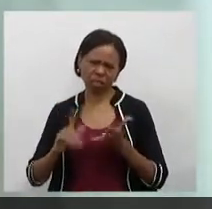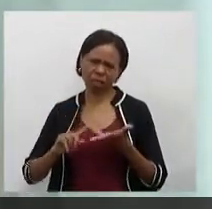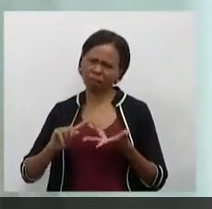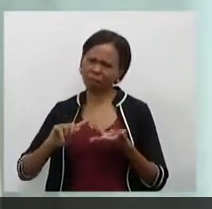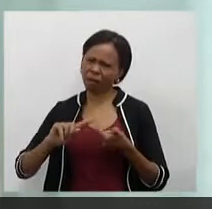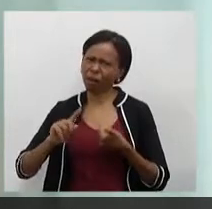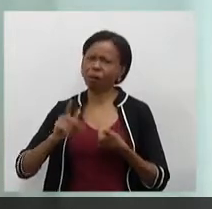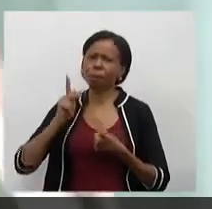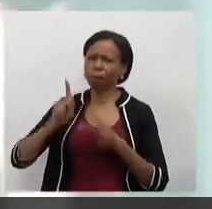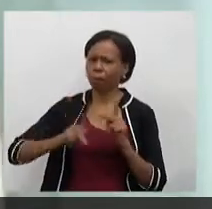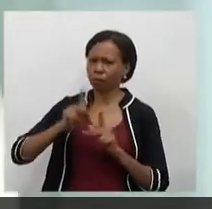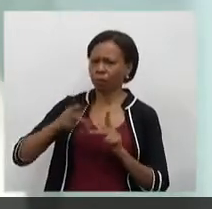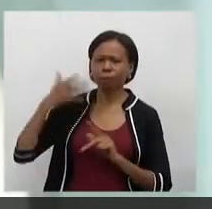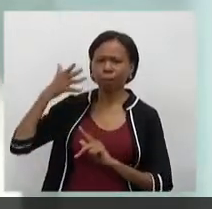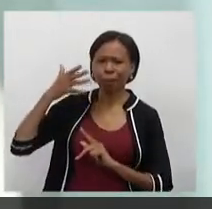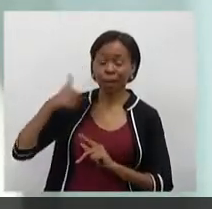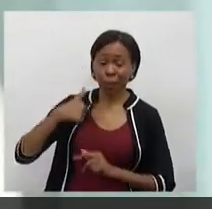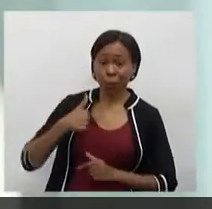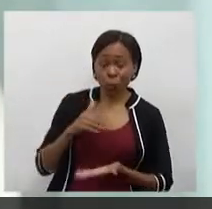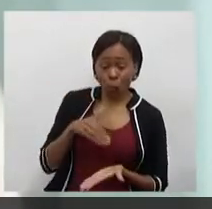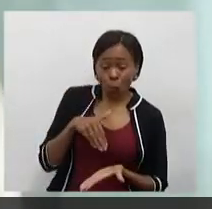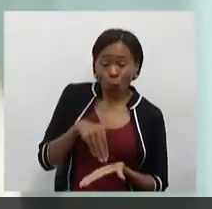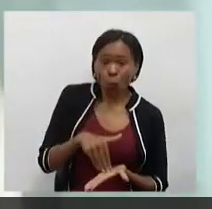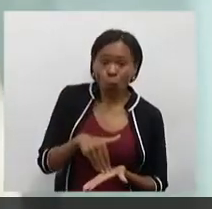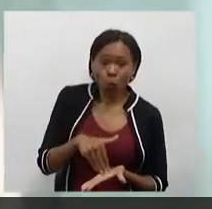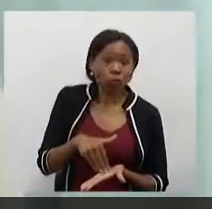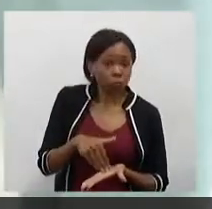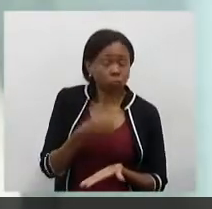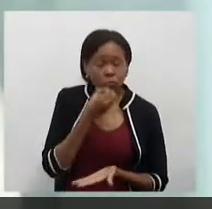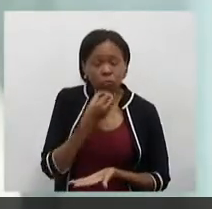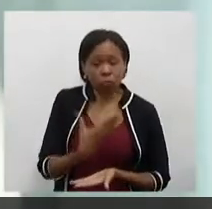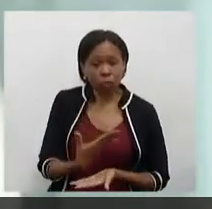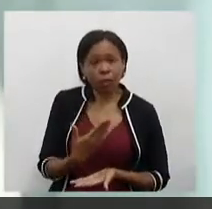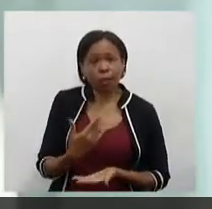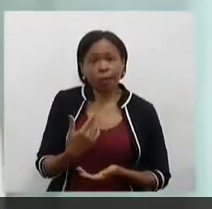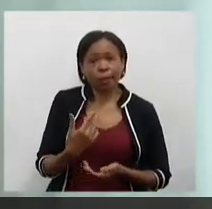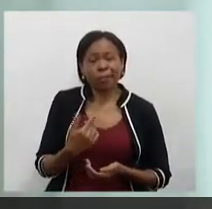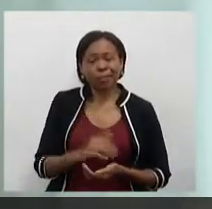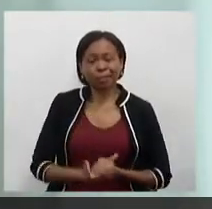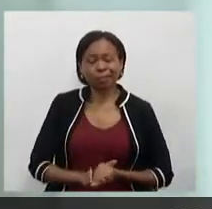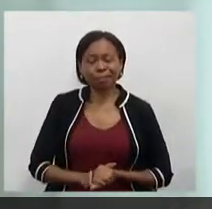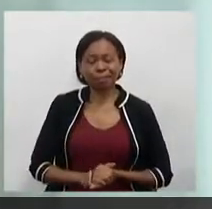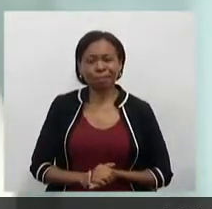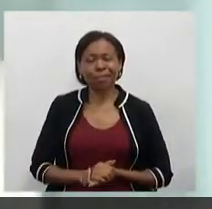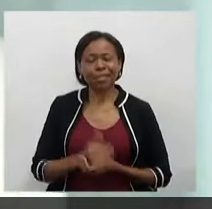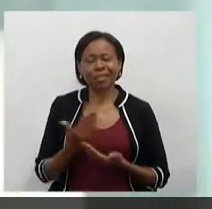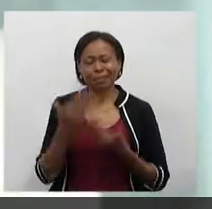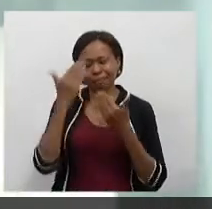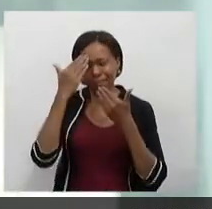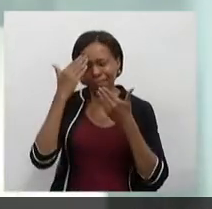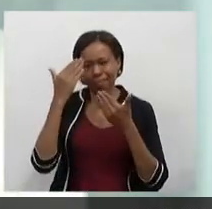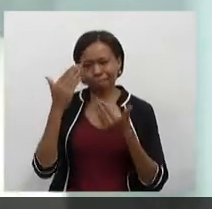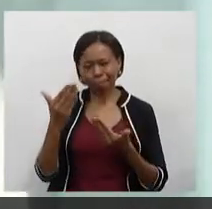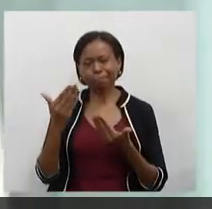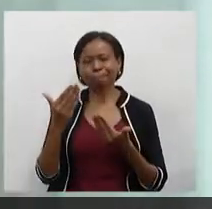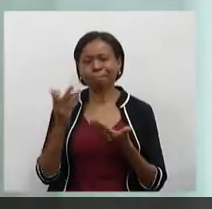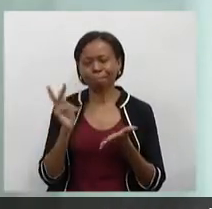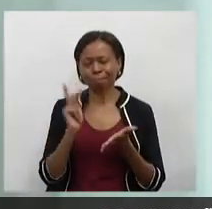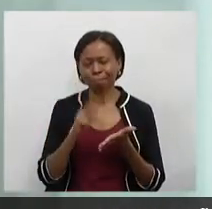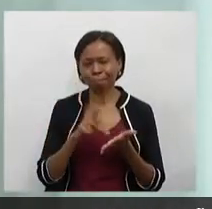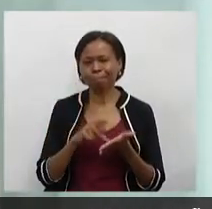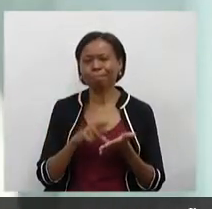que foi até muito oportuno eu ficar por último, né, que eu coloco, eu tenho pé em todas elas, E eu agradeço extremamente